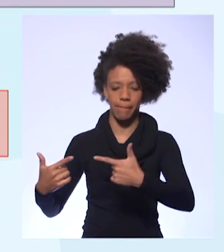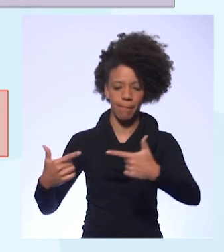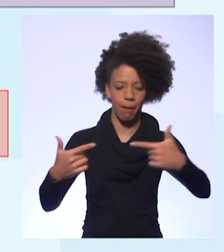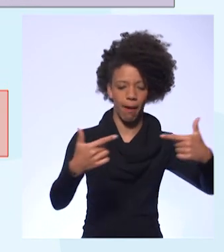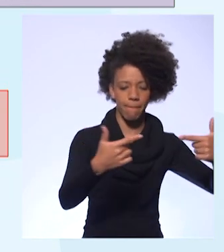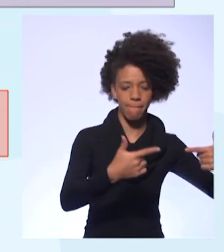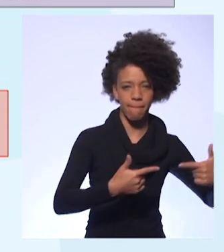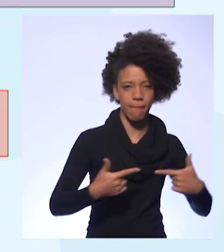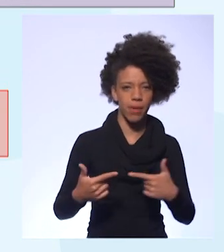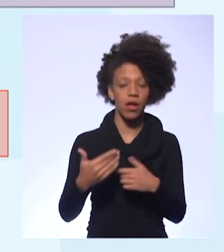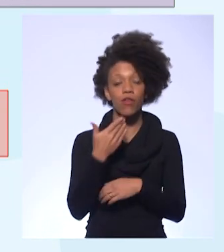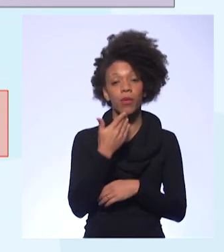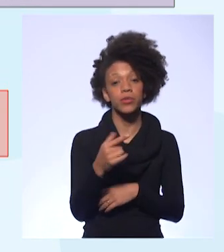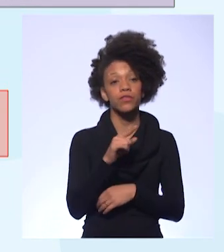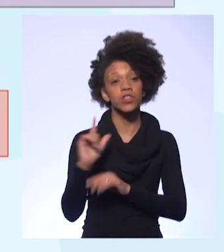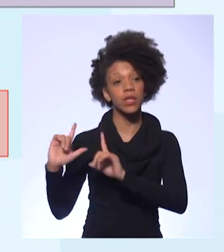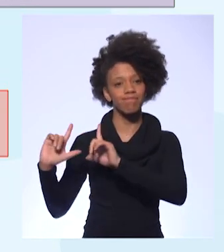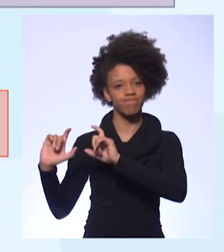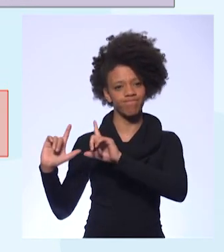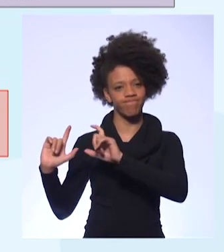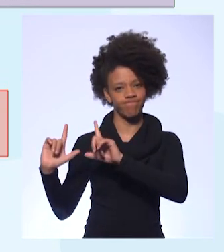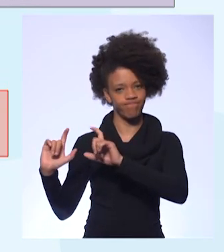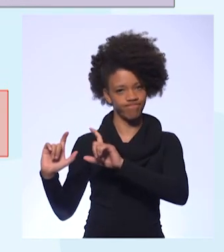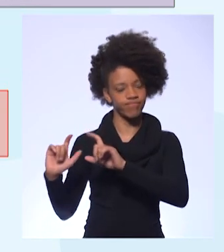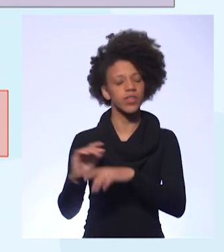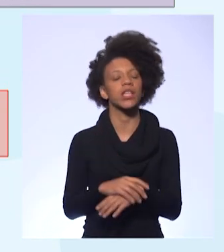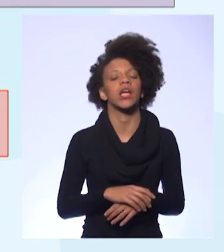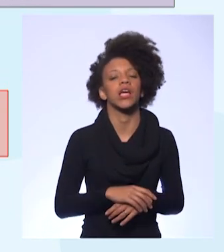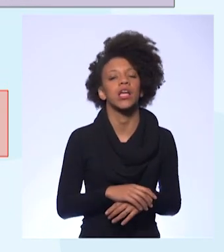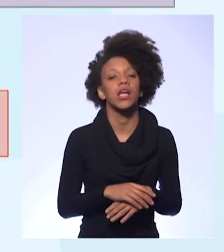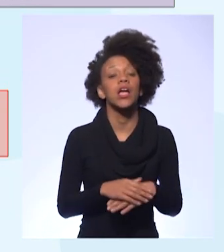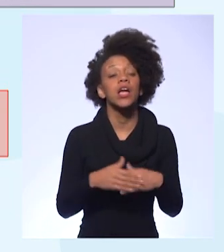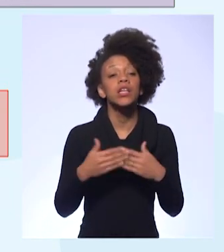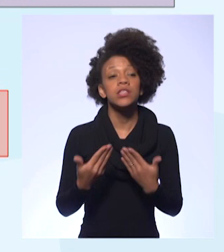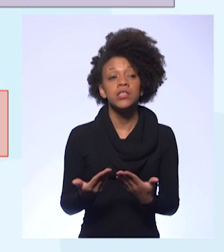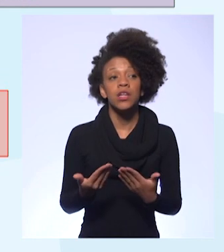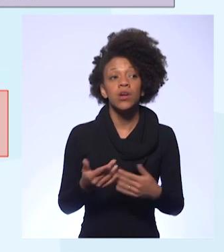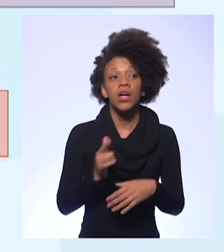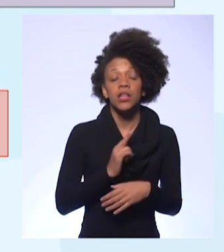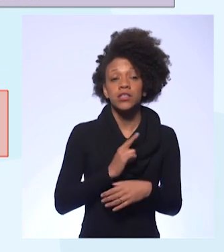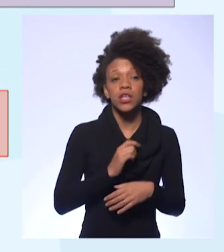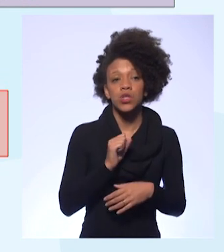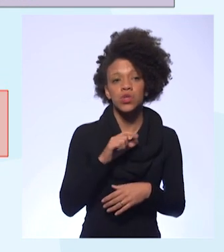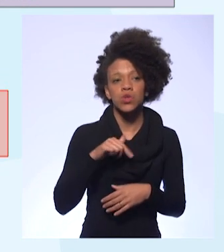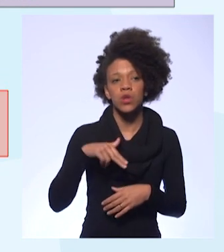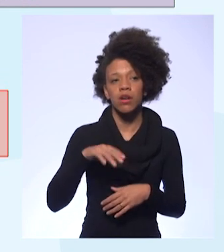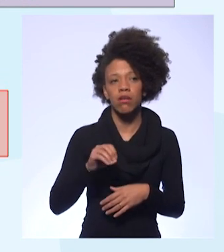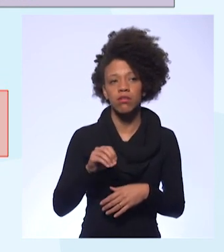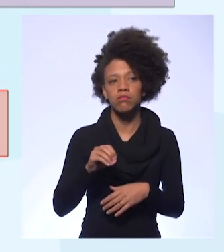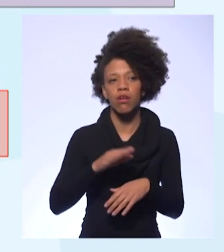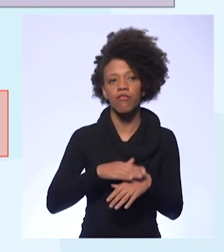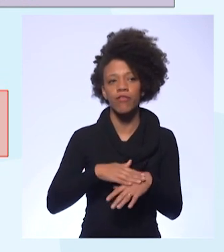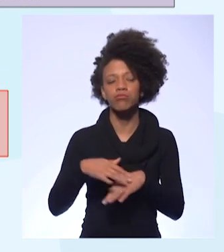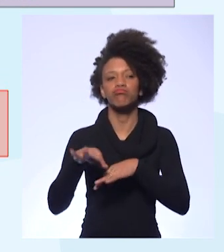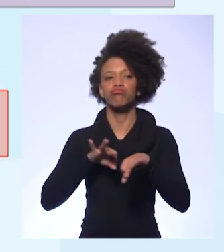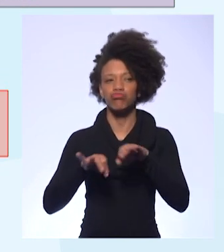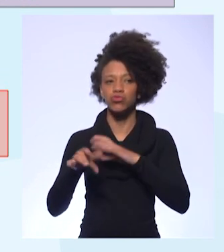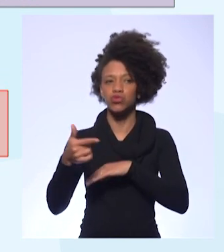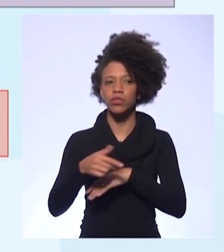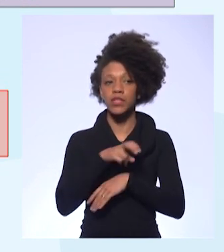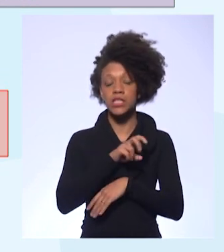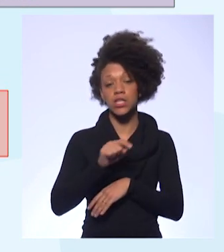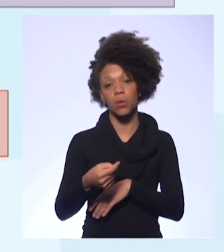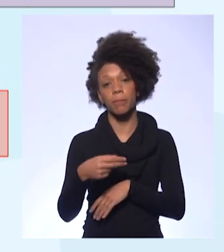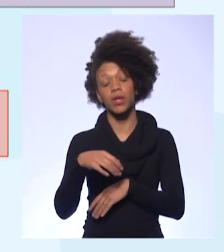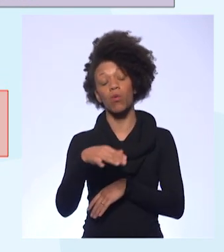todas vou pedir que vocês tirei um print Então desse lado aqui nós temos Solano López refazendo um exército de